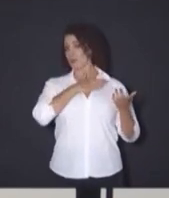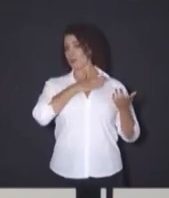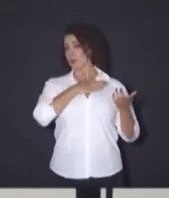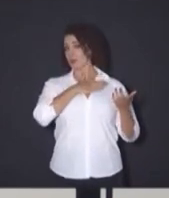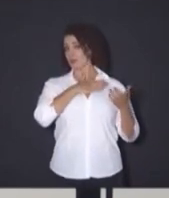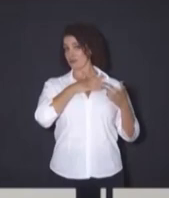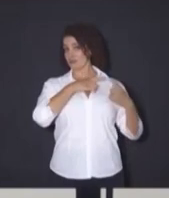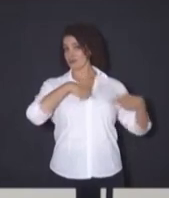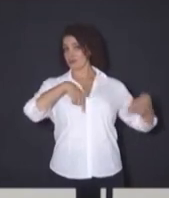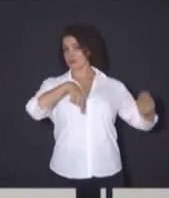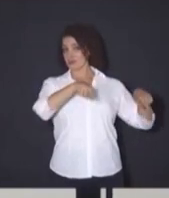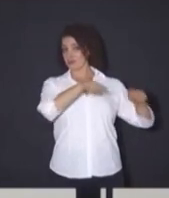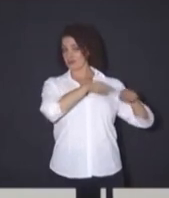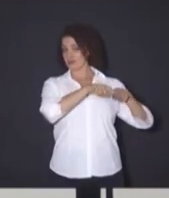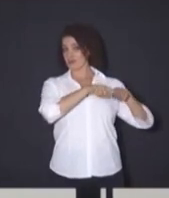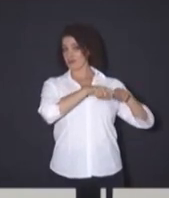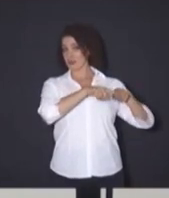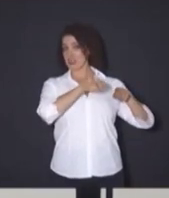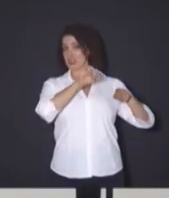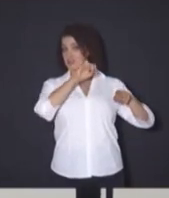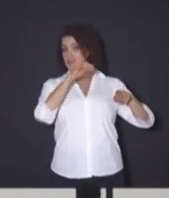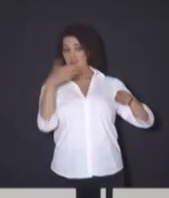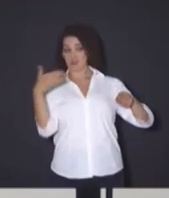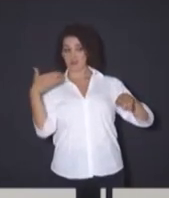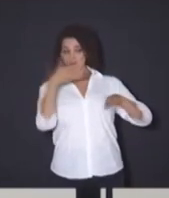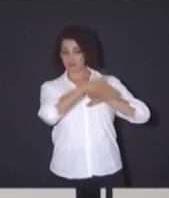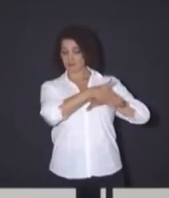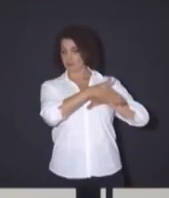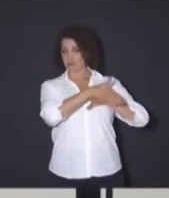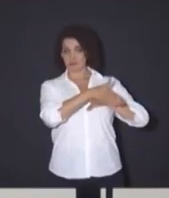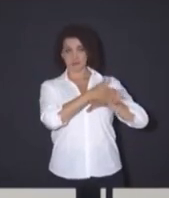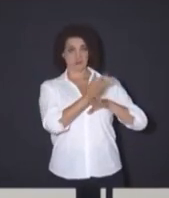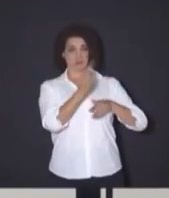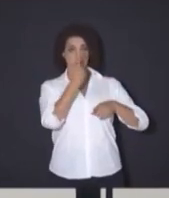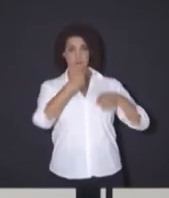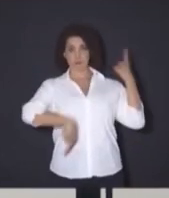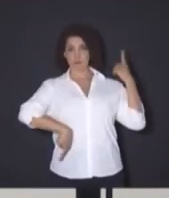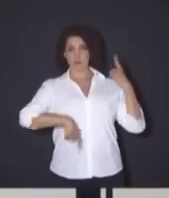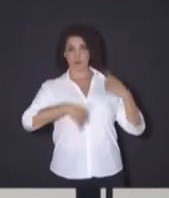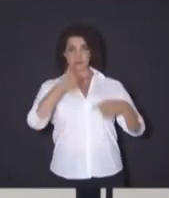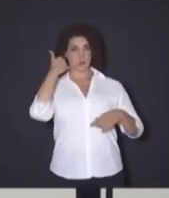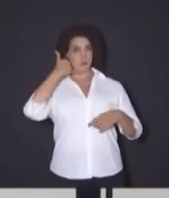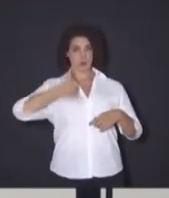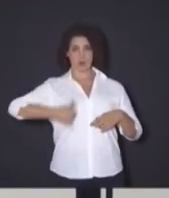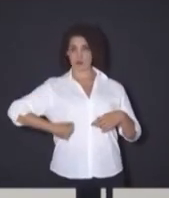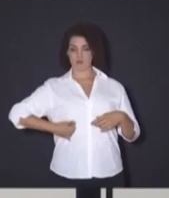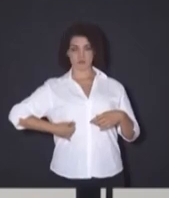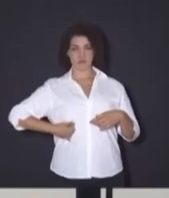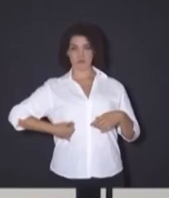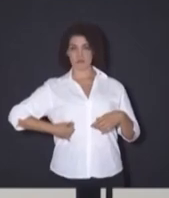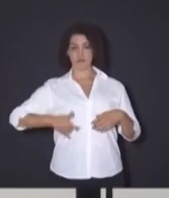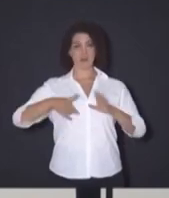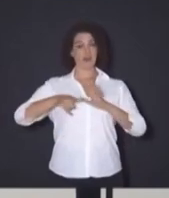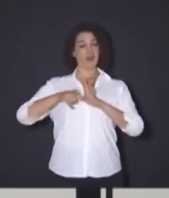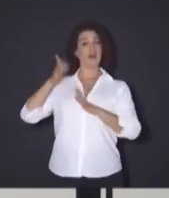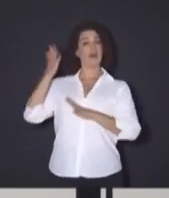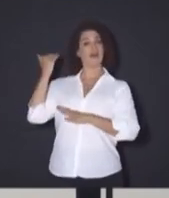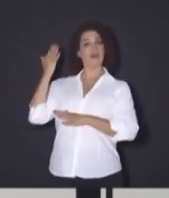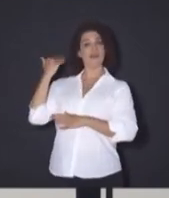entrou, não vai usar celular. Antes de celular, a gente